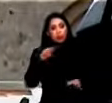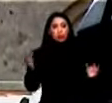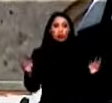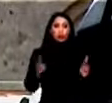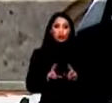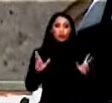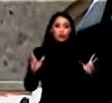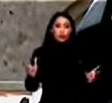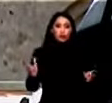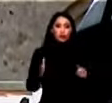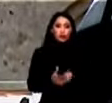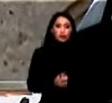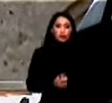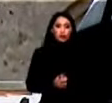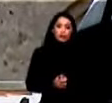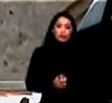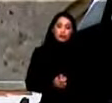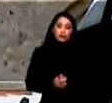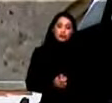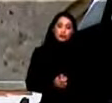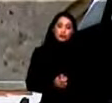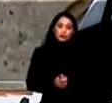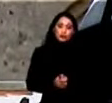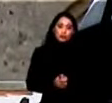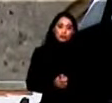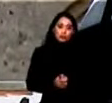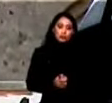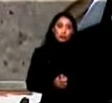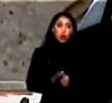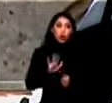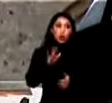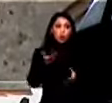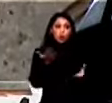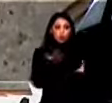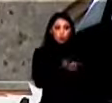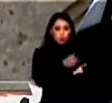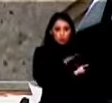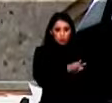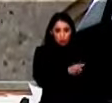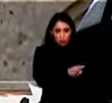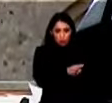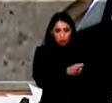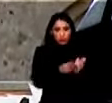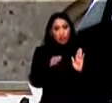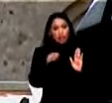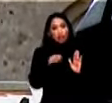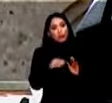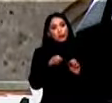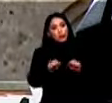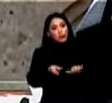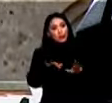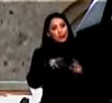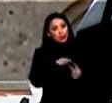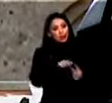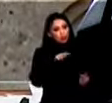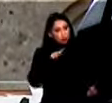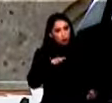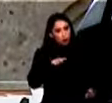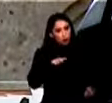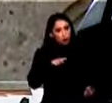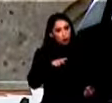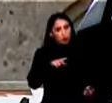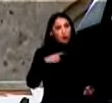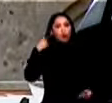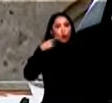maneira, quando o processo entra no plenário virtual, o advogado, ele tem direito.